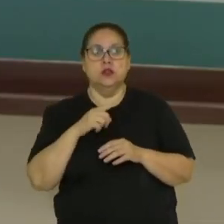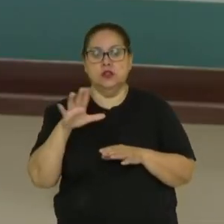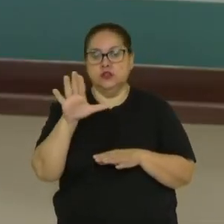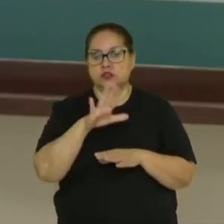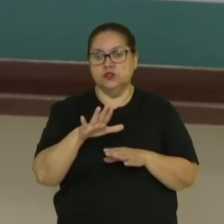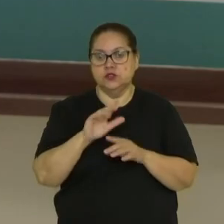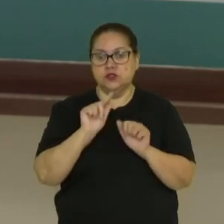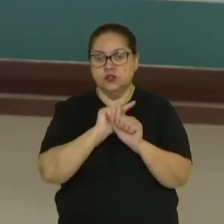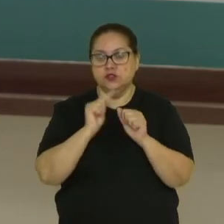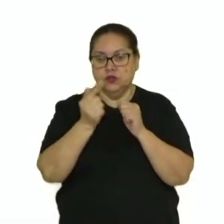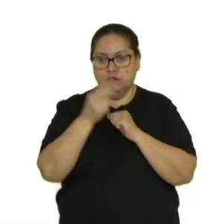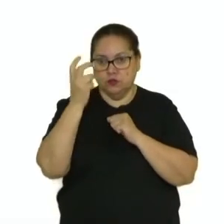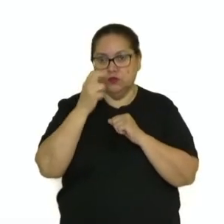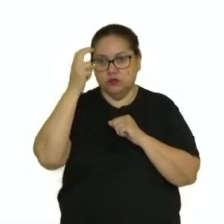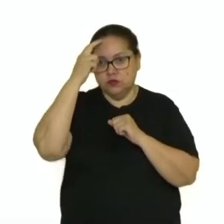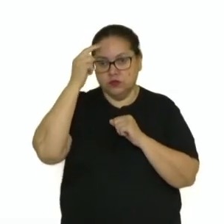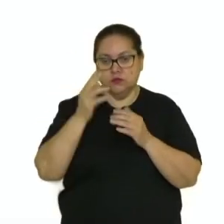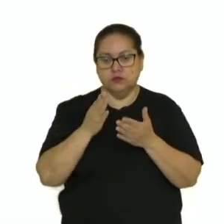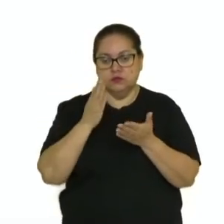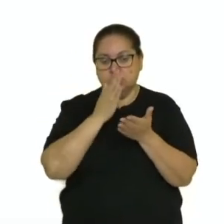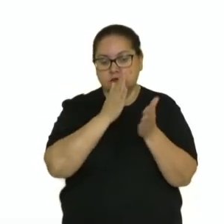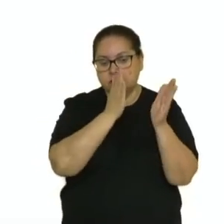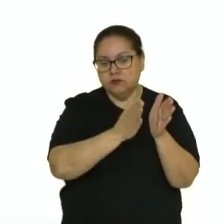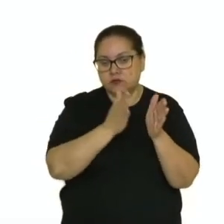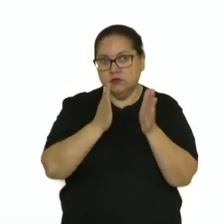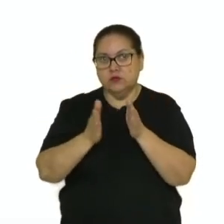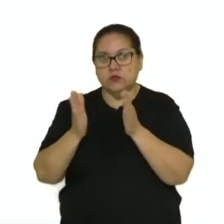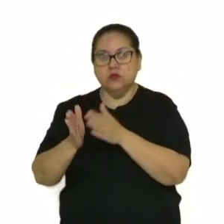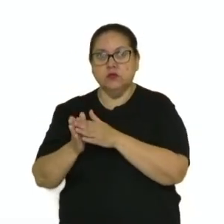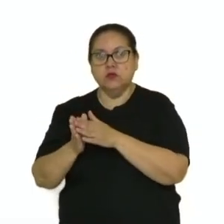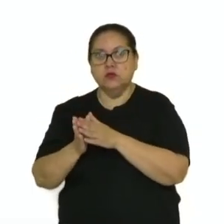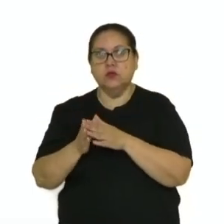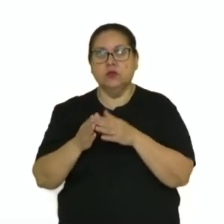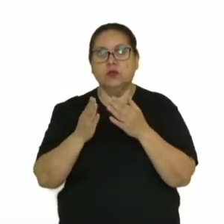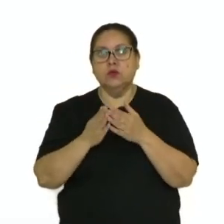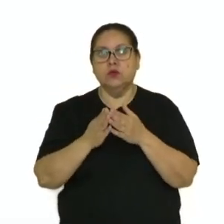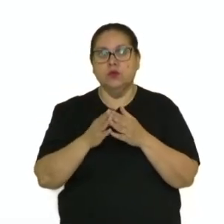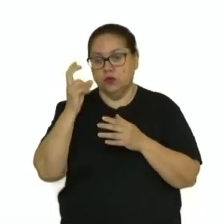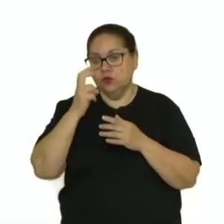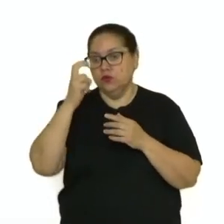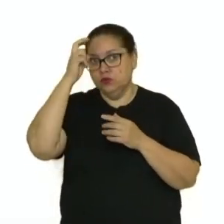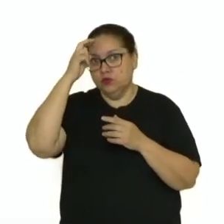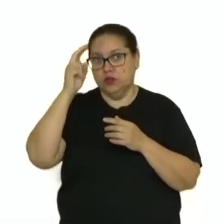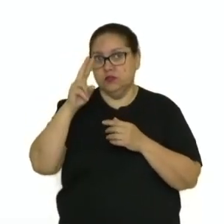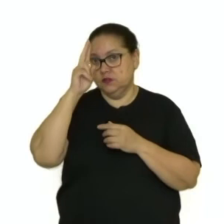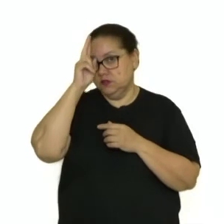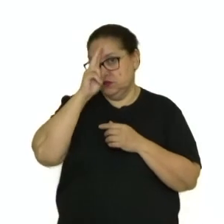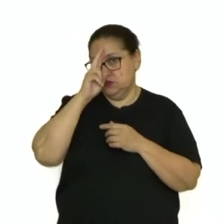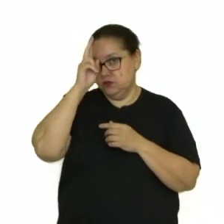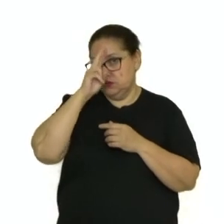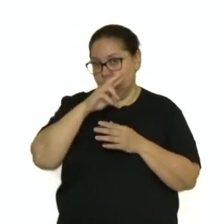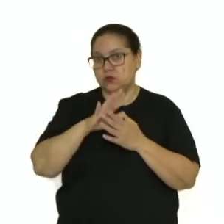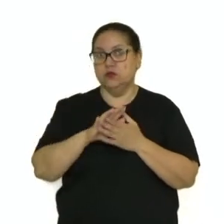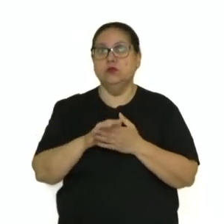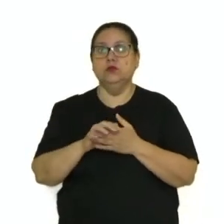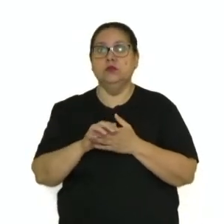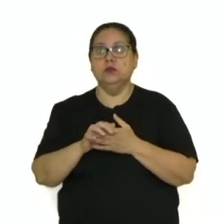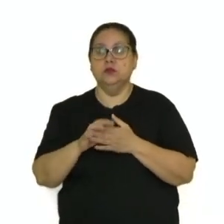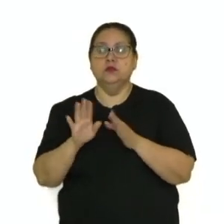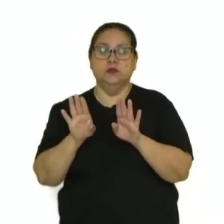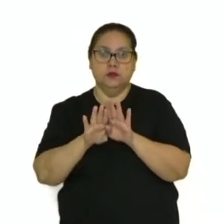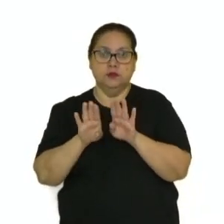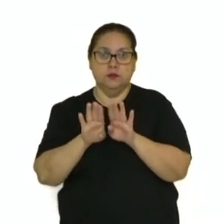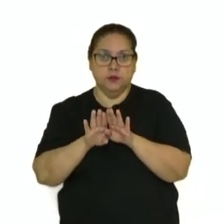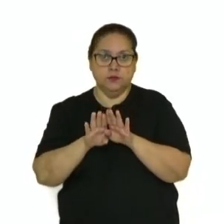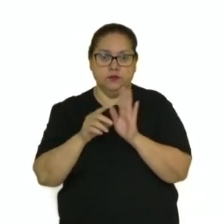as regiões geoculturais são classificadas conforme critérios o quê? Culturais, né, conforme o próprio nome já diz, e